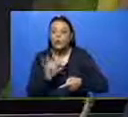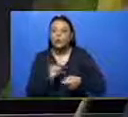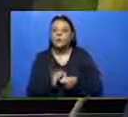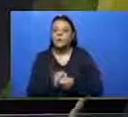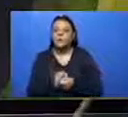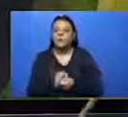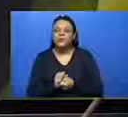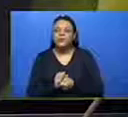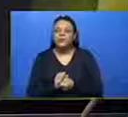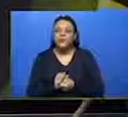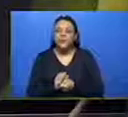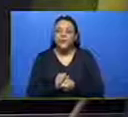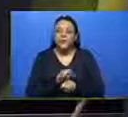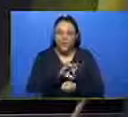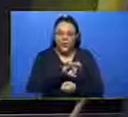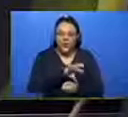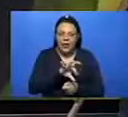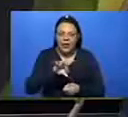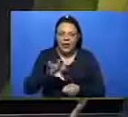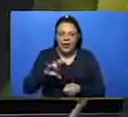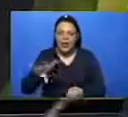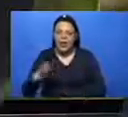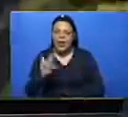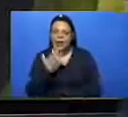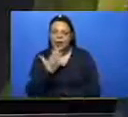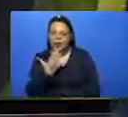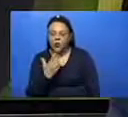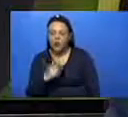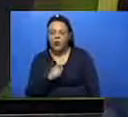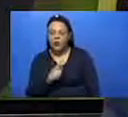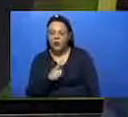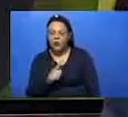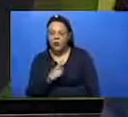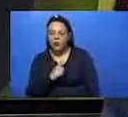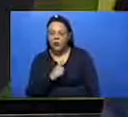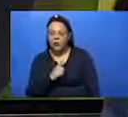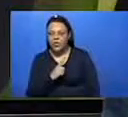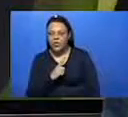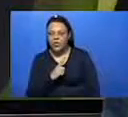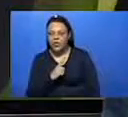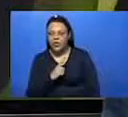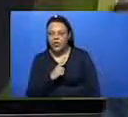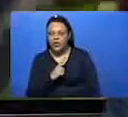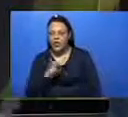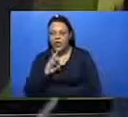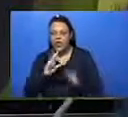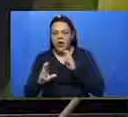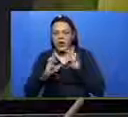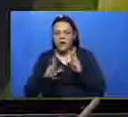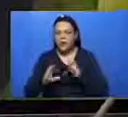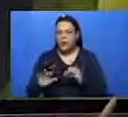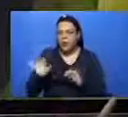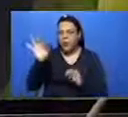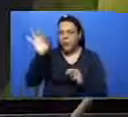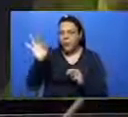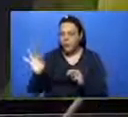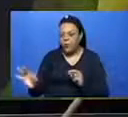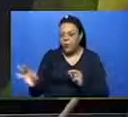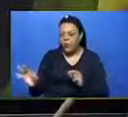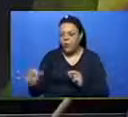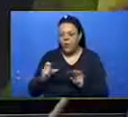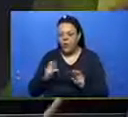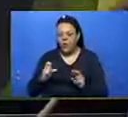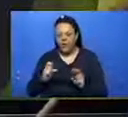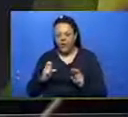essa cor, ela tem correspondência direta com a porcentagem. Então existe uma correspondência